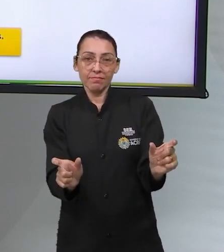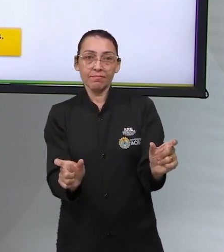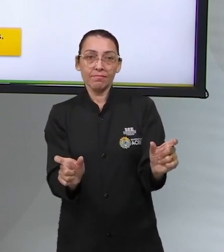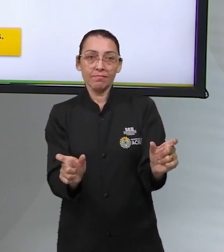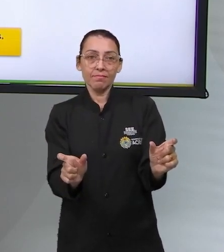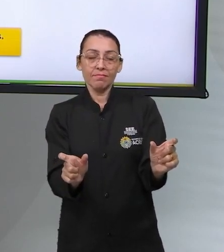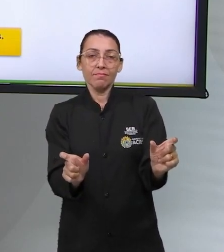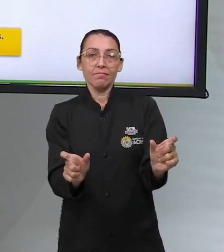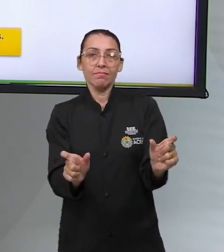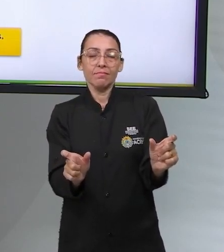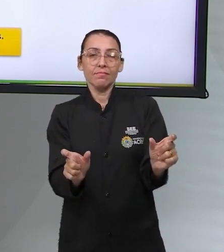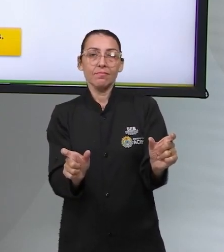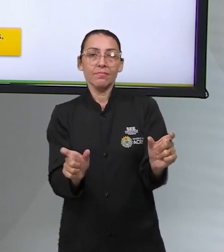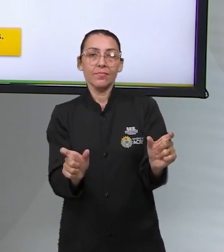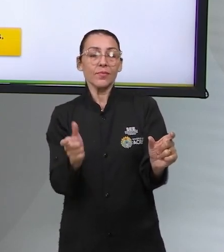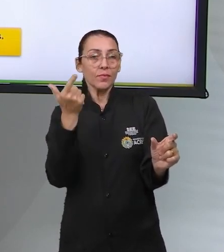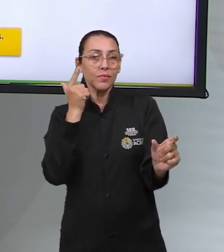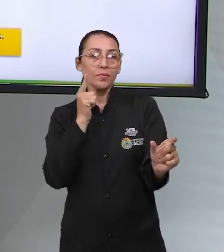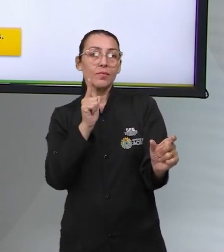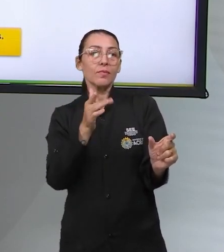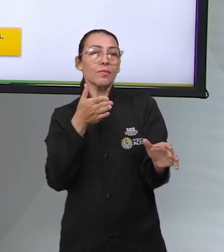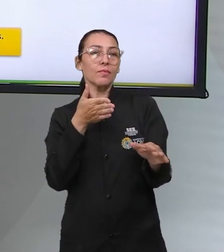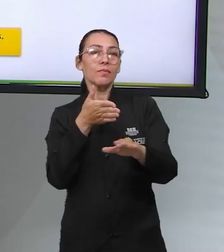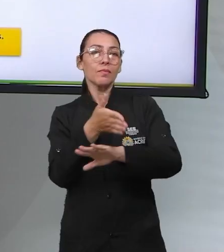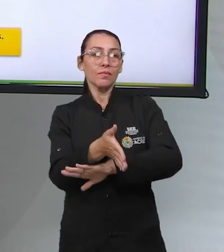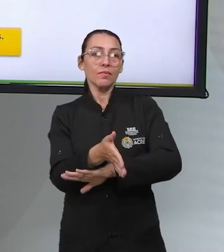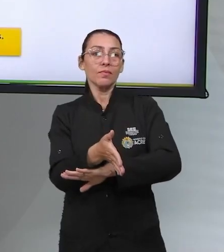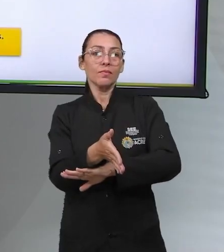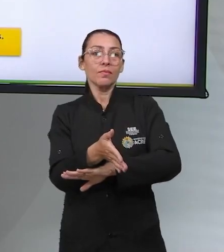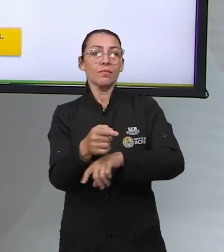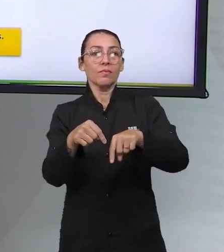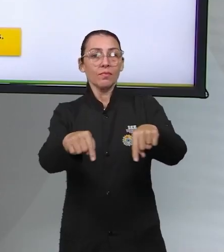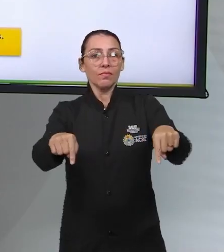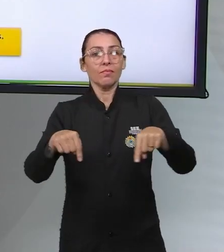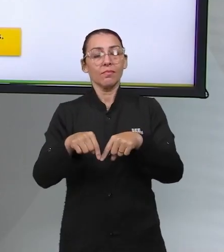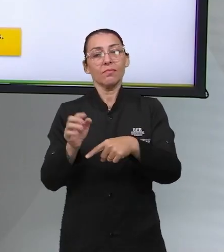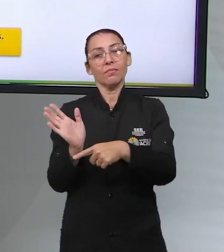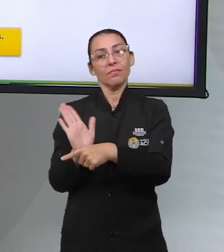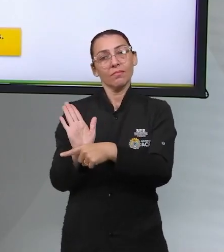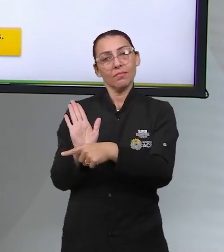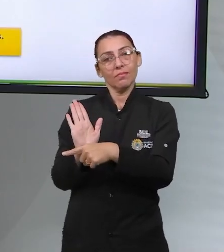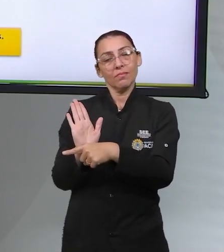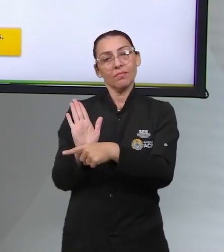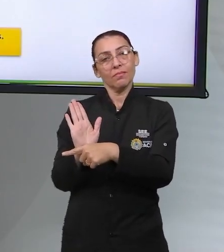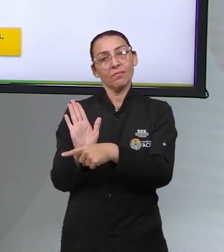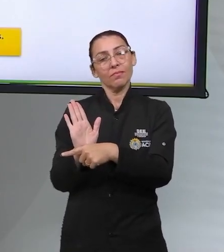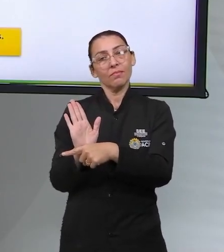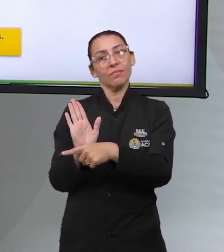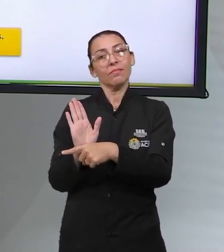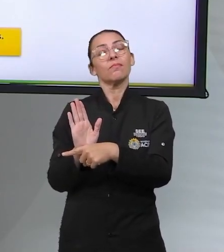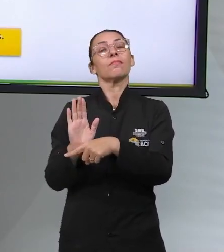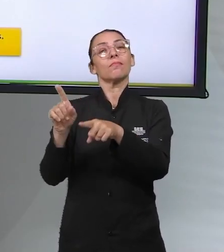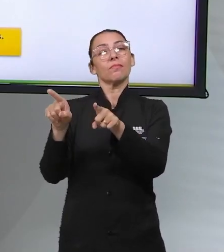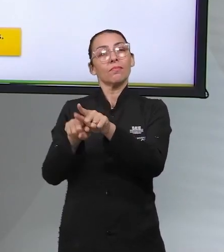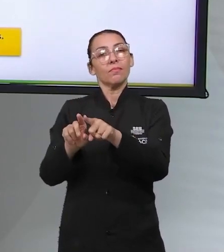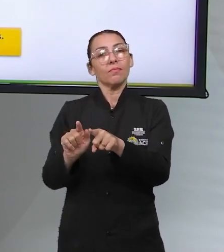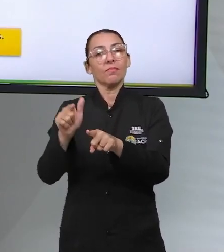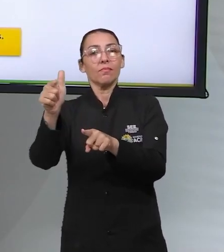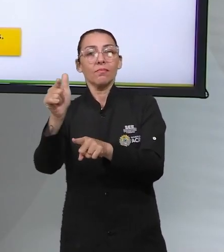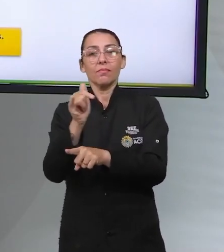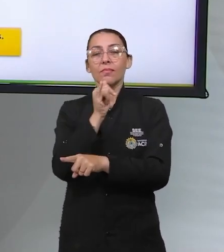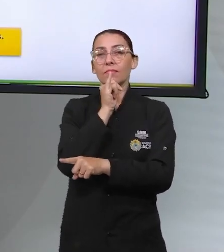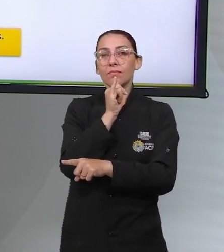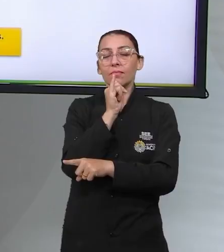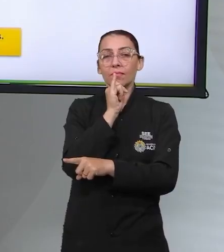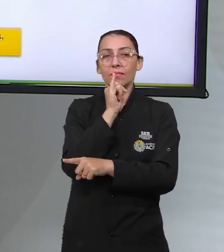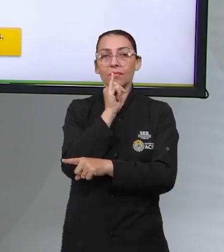sob hipótese alguma, conseguem frequentar uma sala de cinema. Outra coisa também, um outro bom